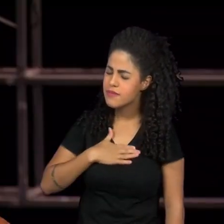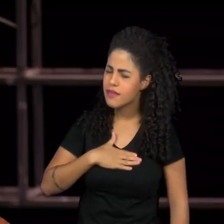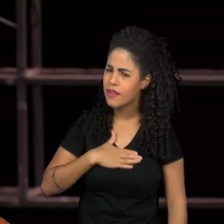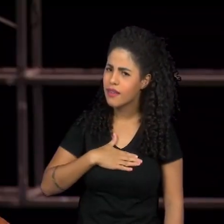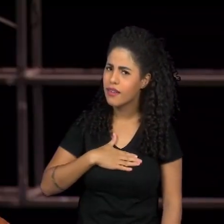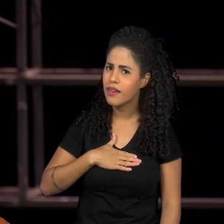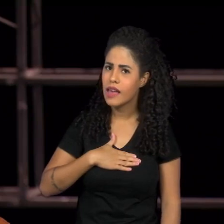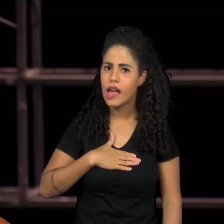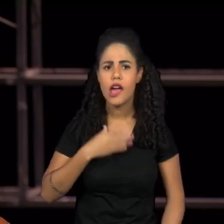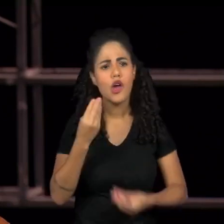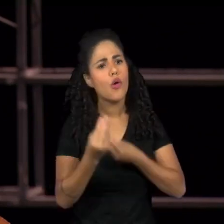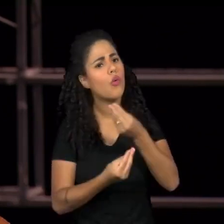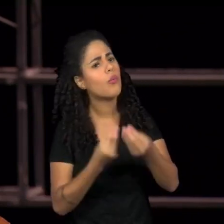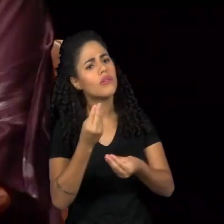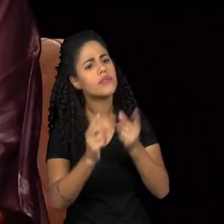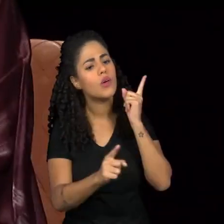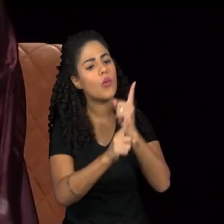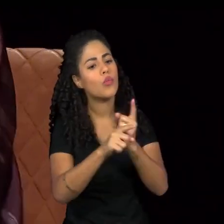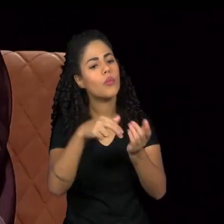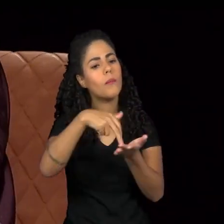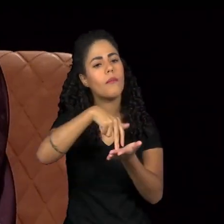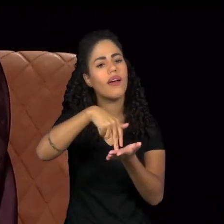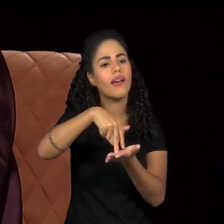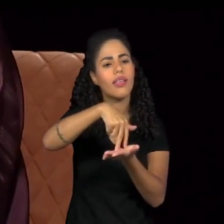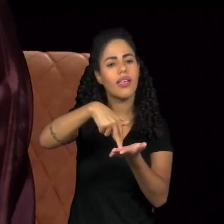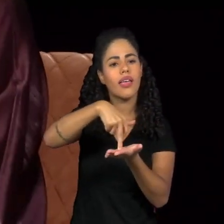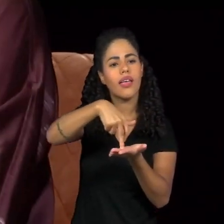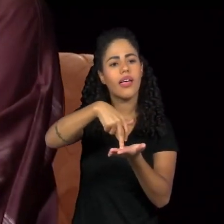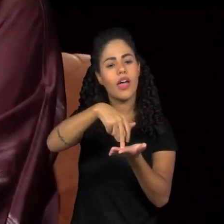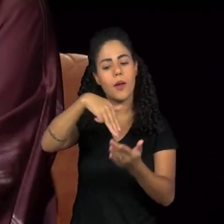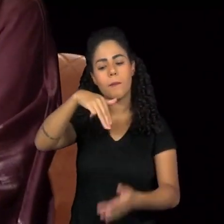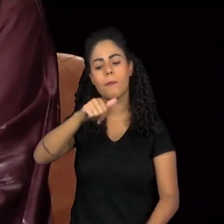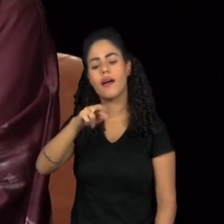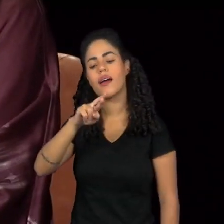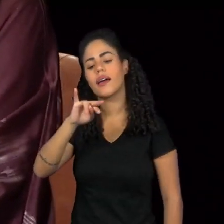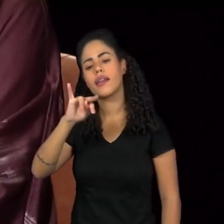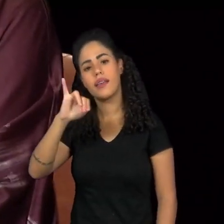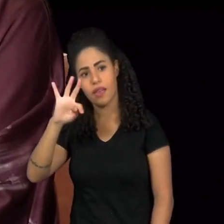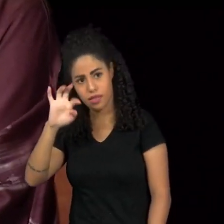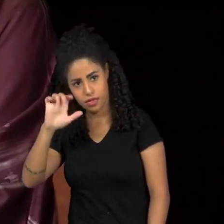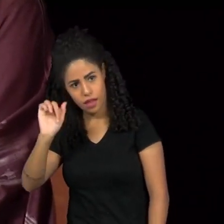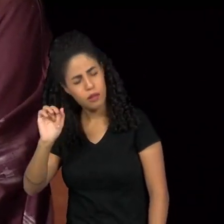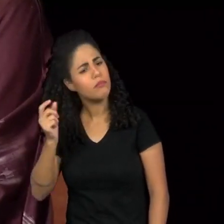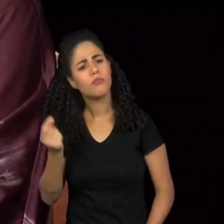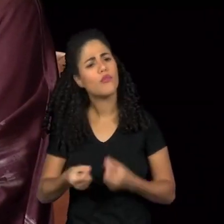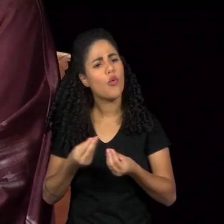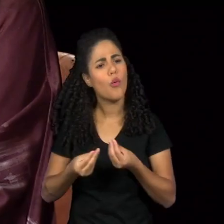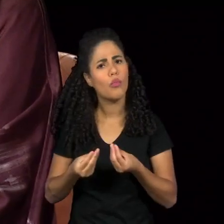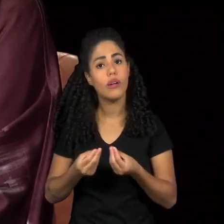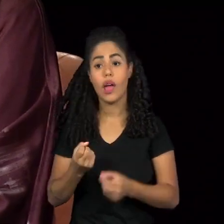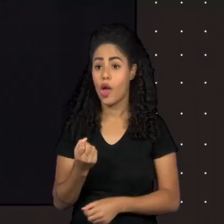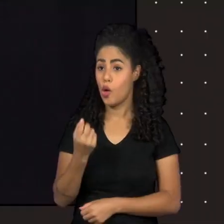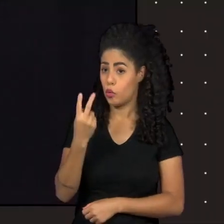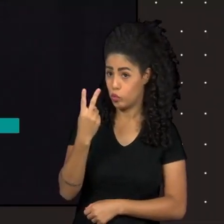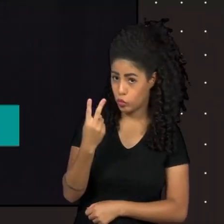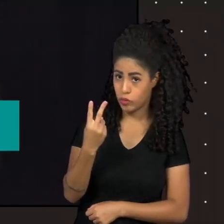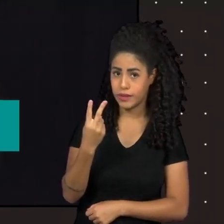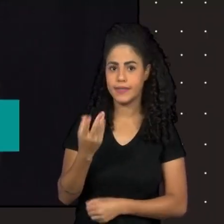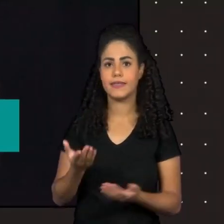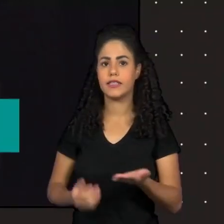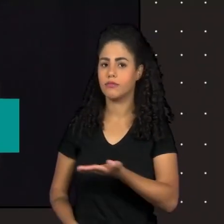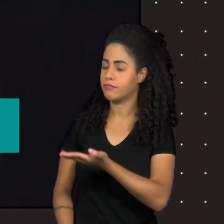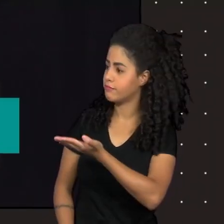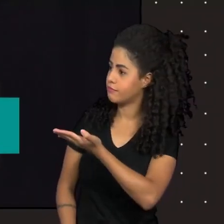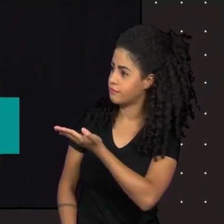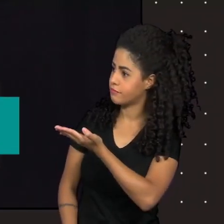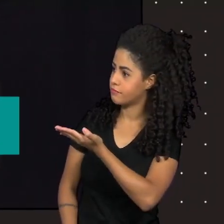você chegou na Marietta Baderna? Eu cheguei porque 2 motivos. Uma é a Lua Gabanini, que